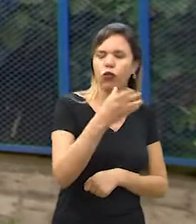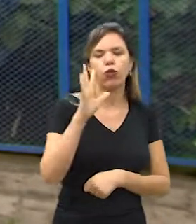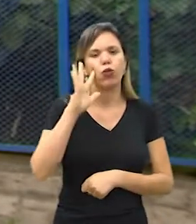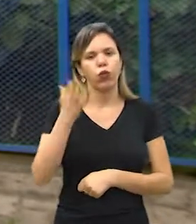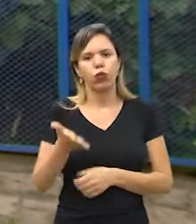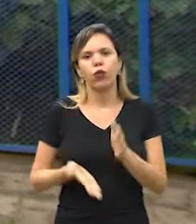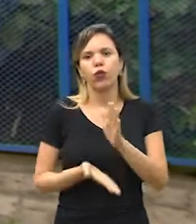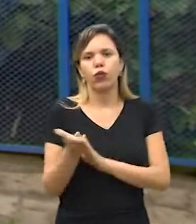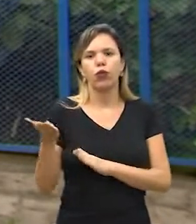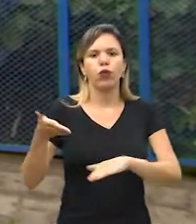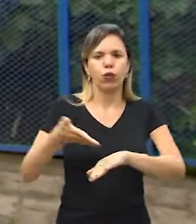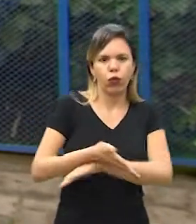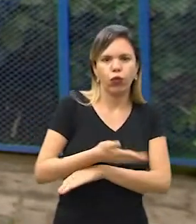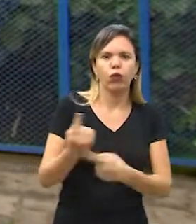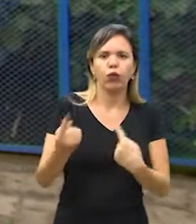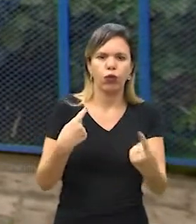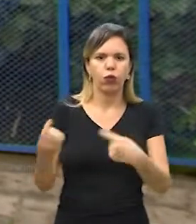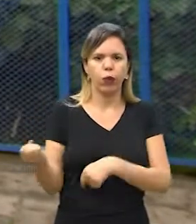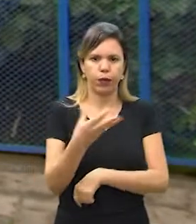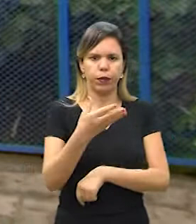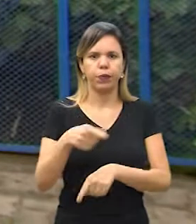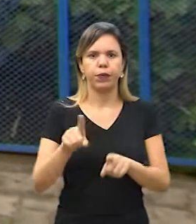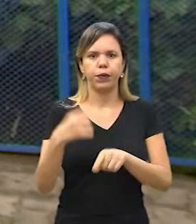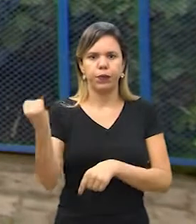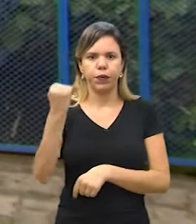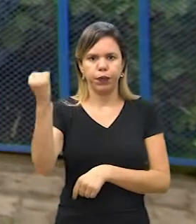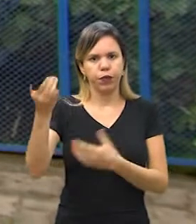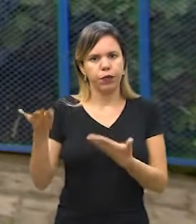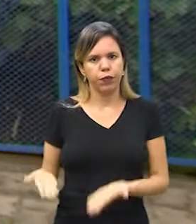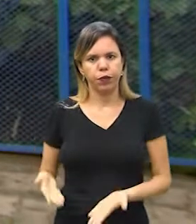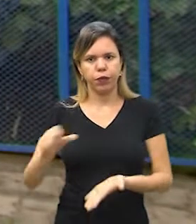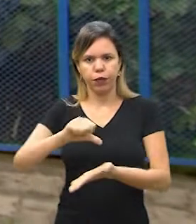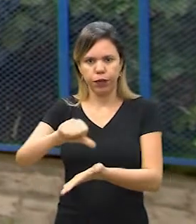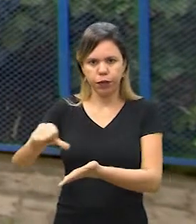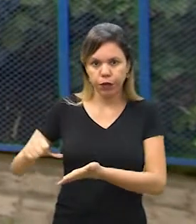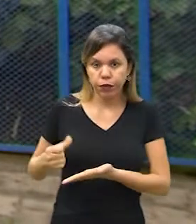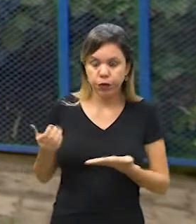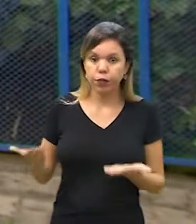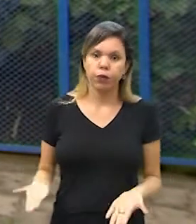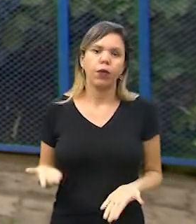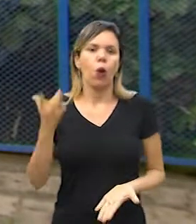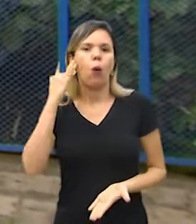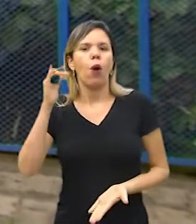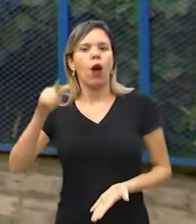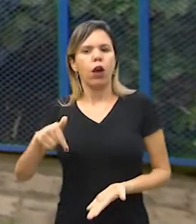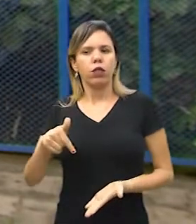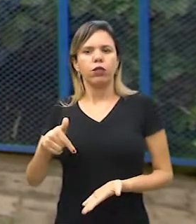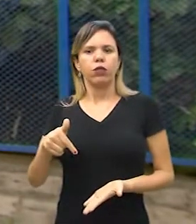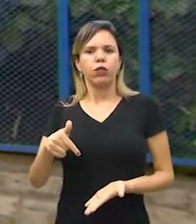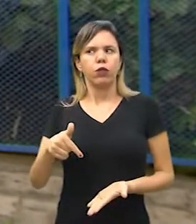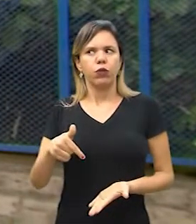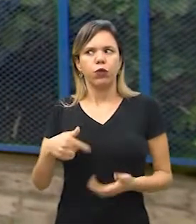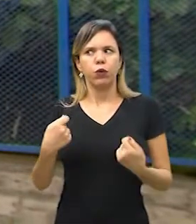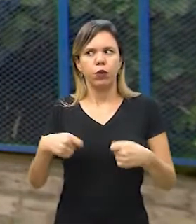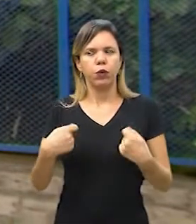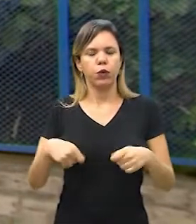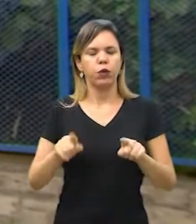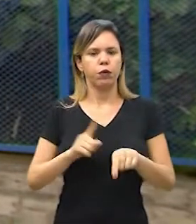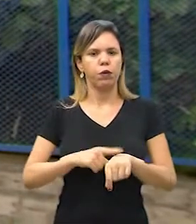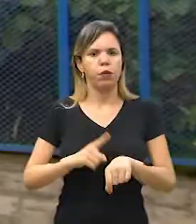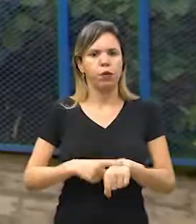uma nova saída e entrada né é uma coisa importante aqui para a região Então acho que isso que é o